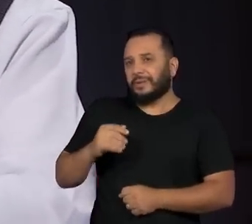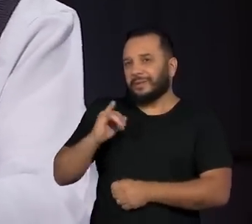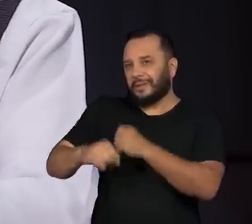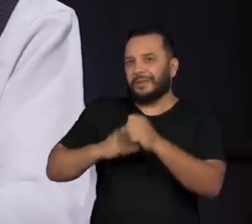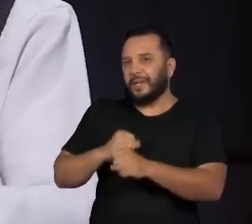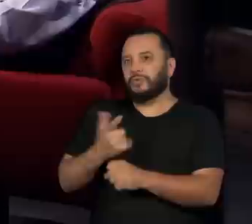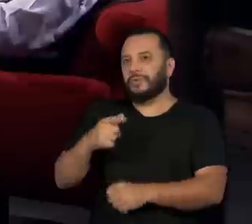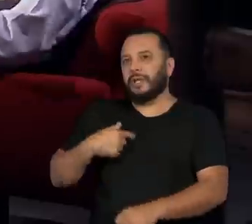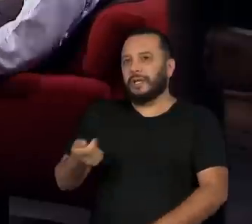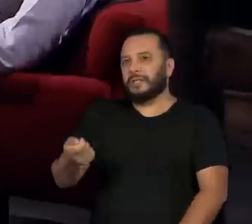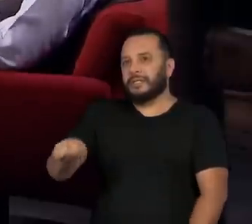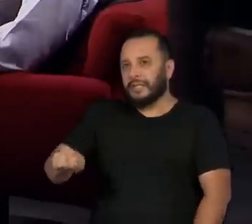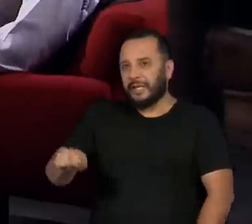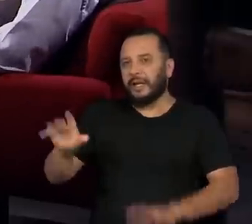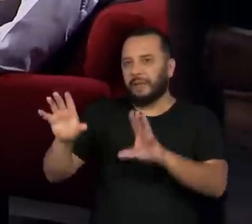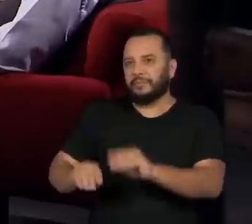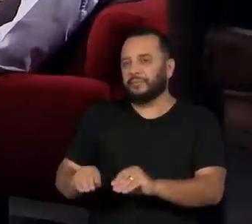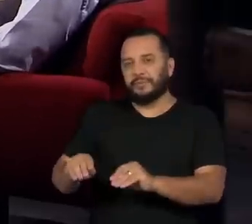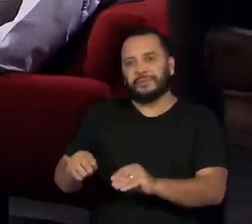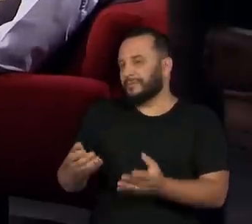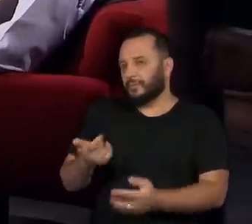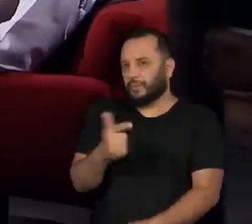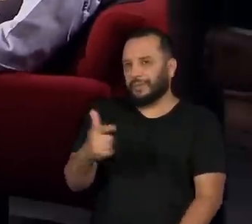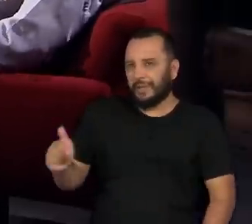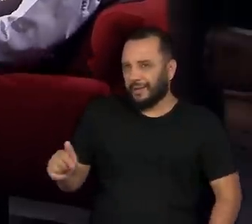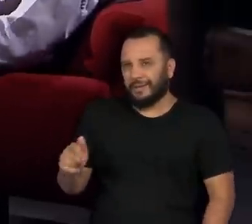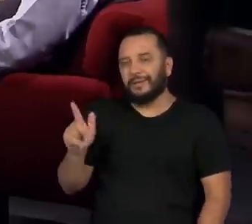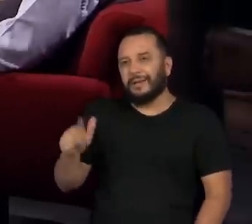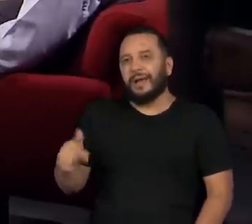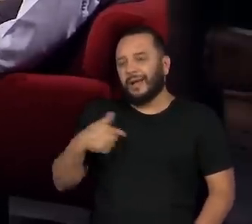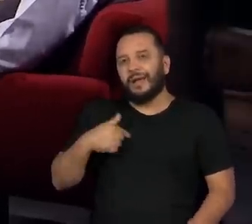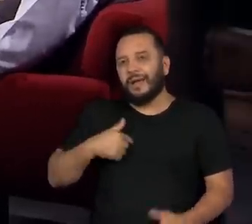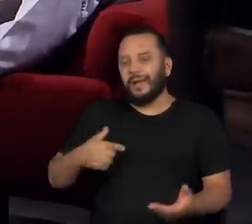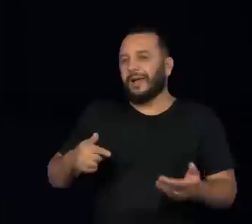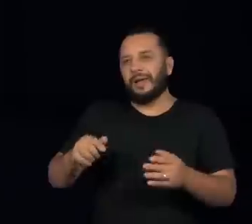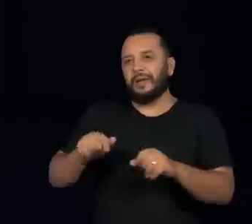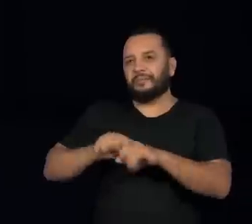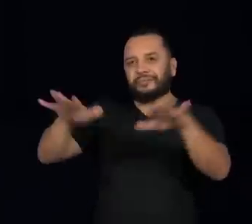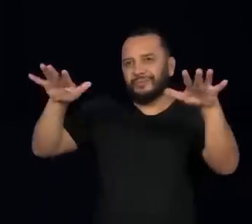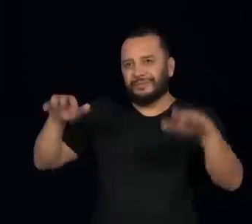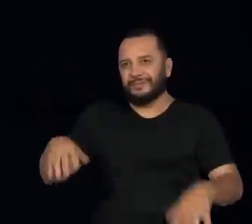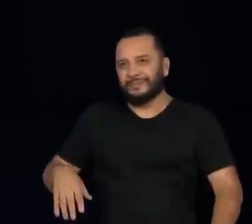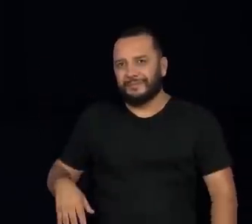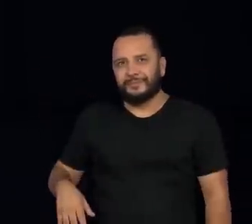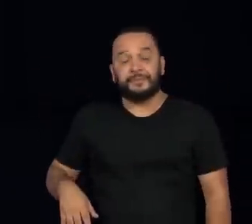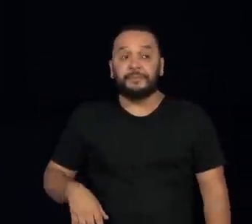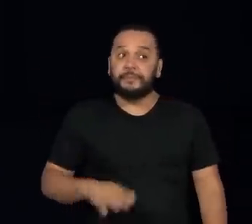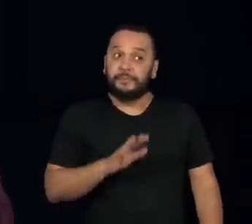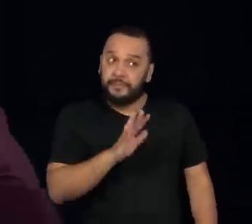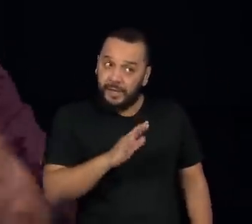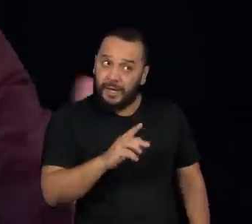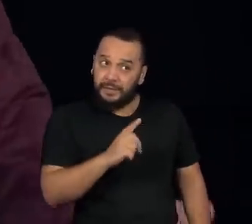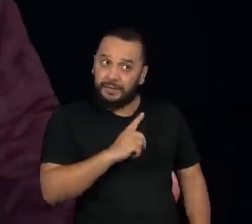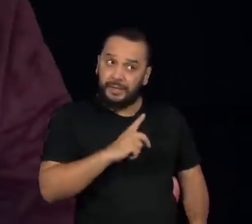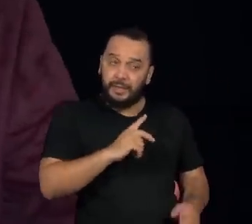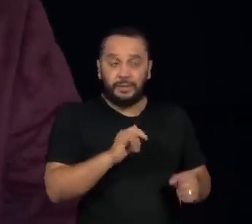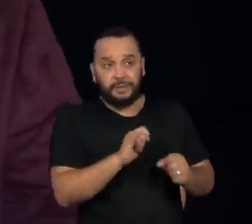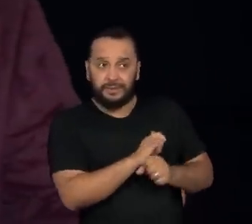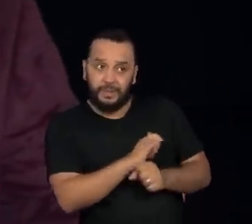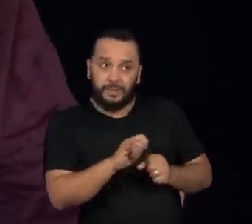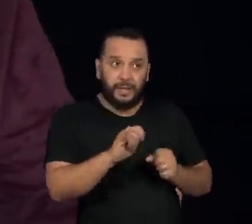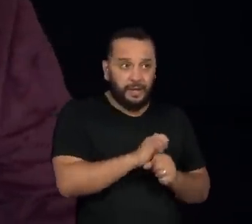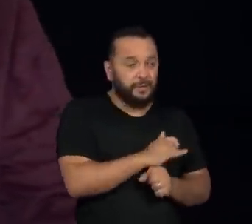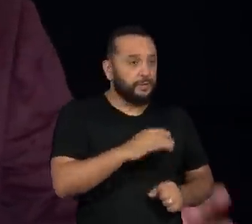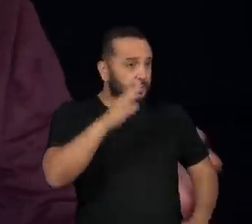o controle é totalmente Centralizado cooperativa e tudo mas ela se encontra com a estratégia militar por sede